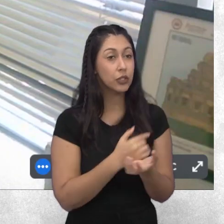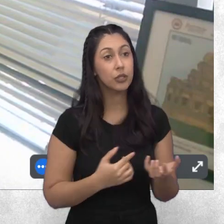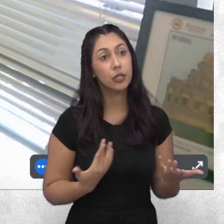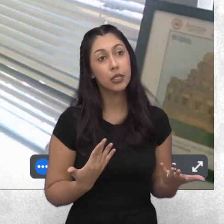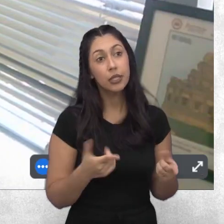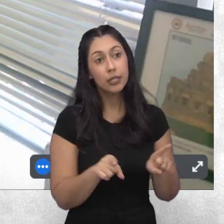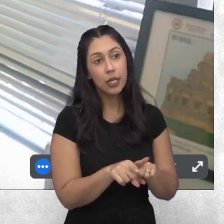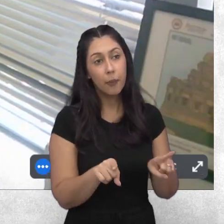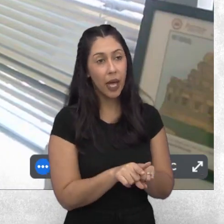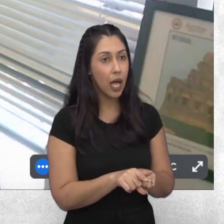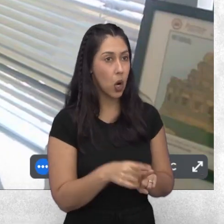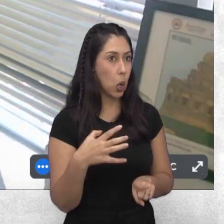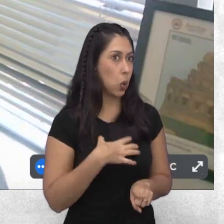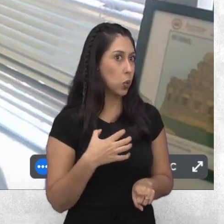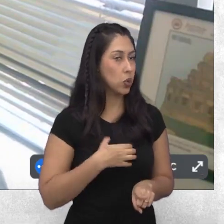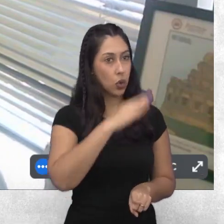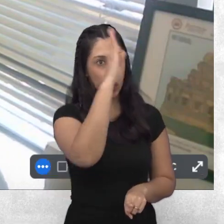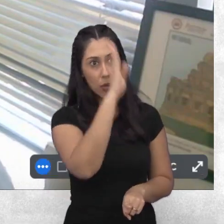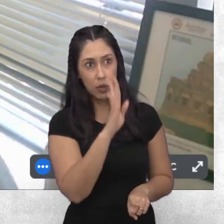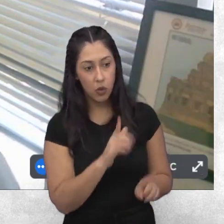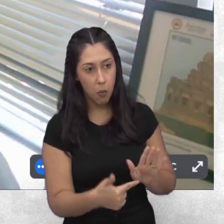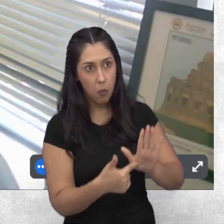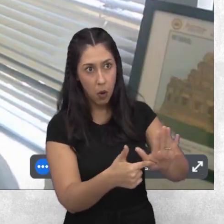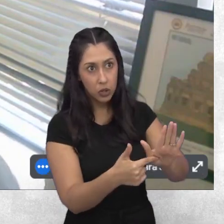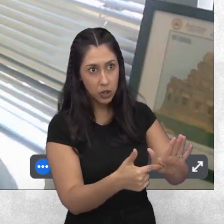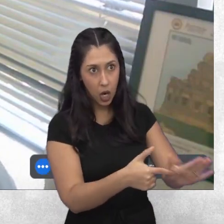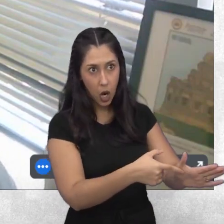Brasil estabelece a agenda, ele também tenta